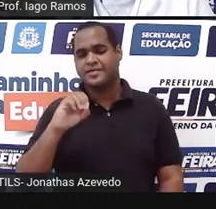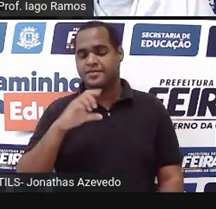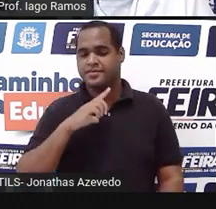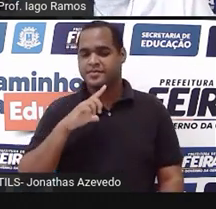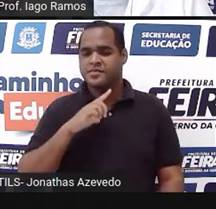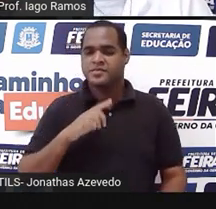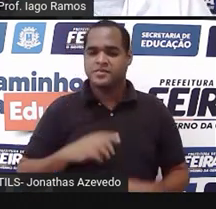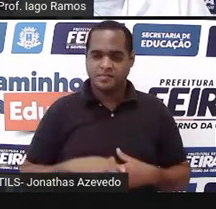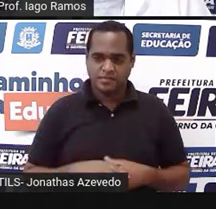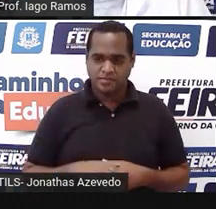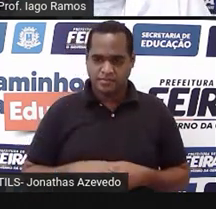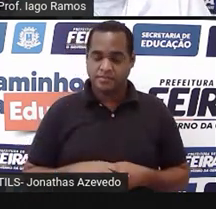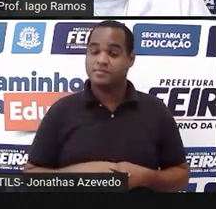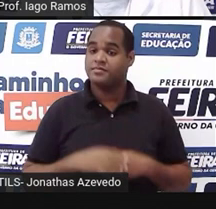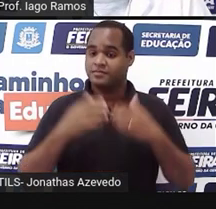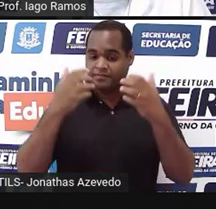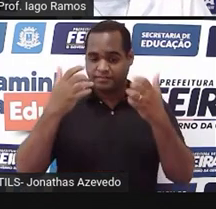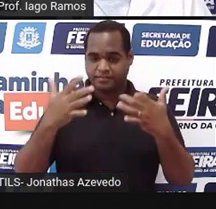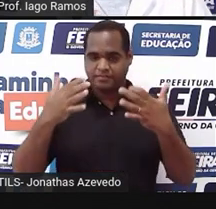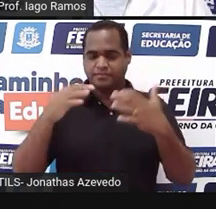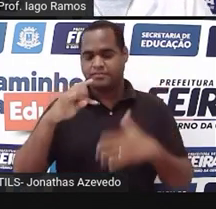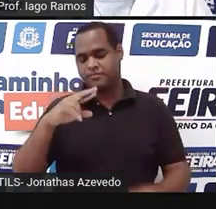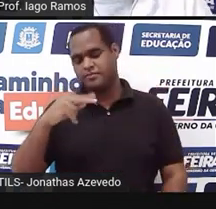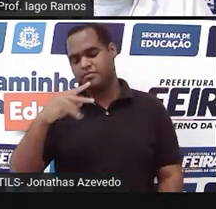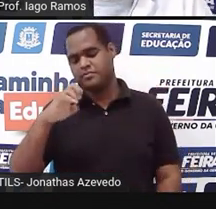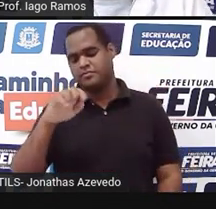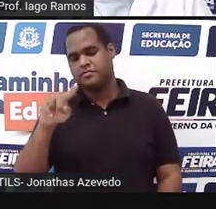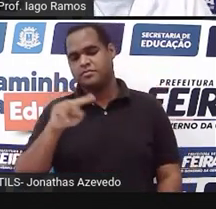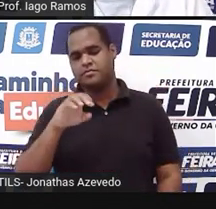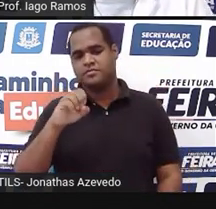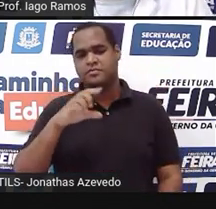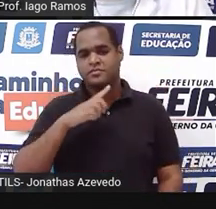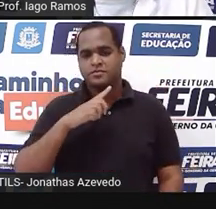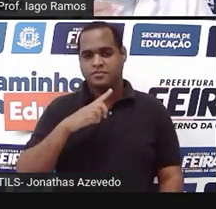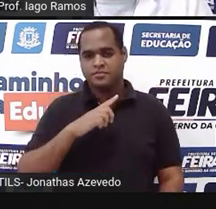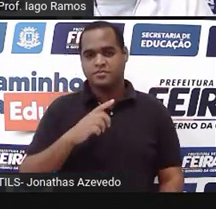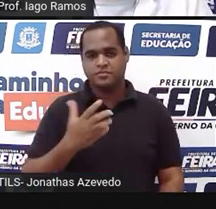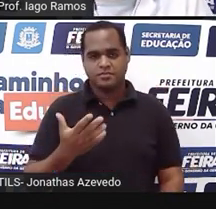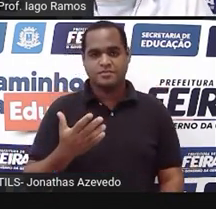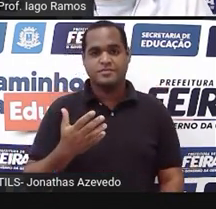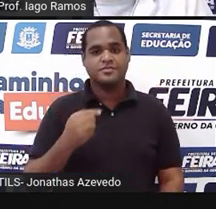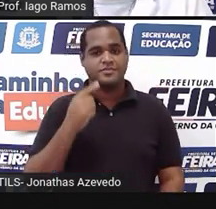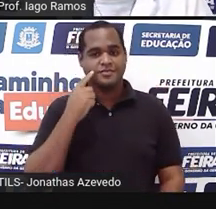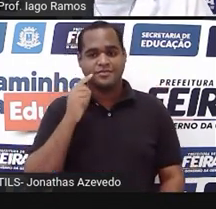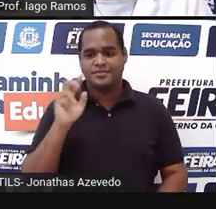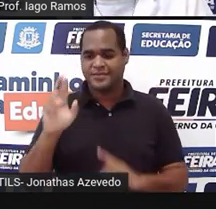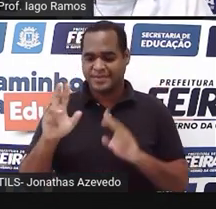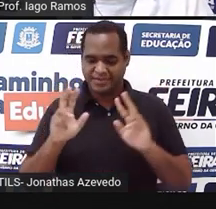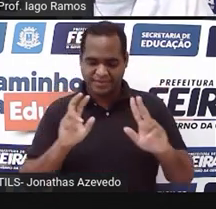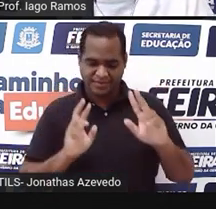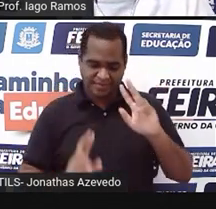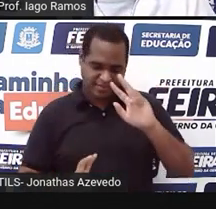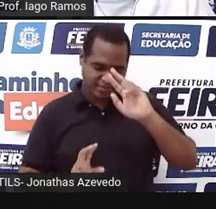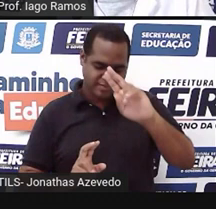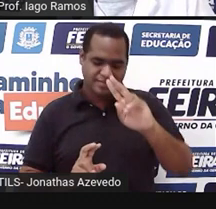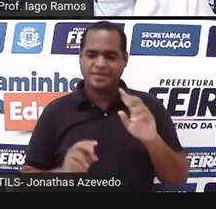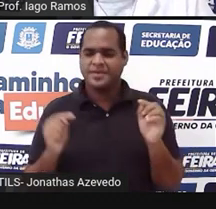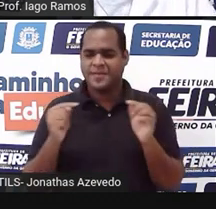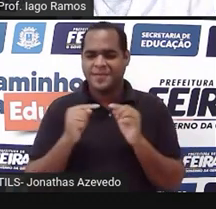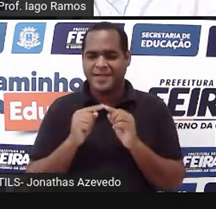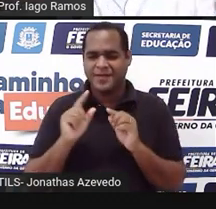quadrilátero ser trapézio ele tem que ter um par de lados Paralelos O que é isso